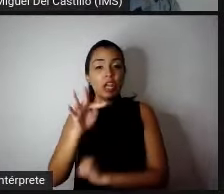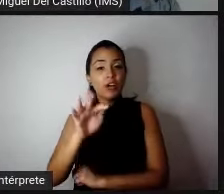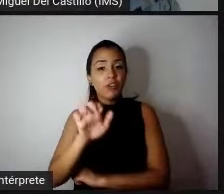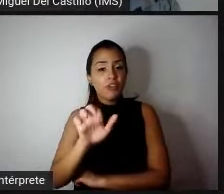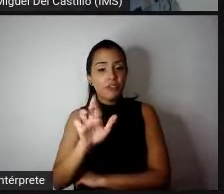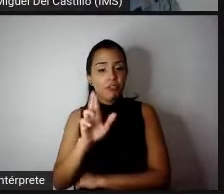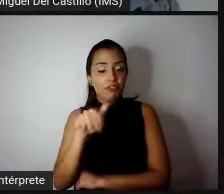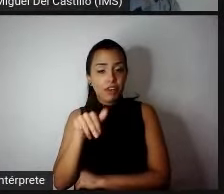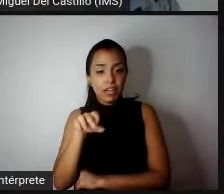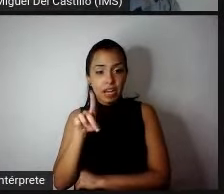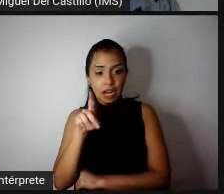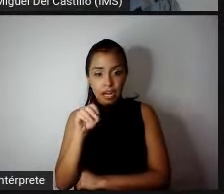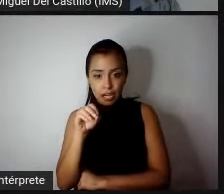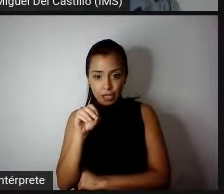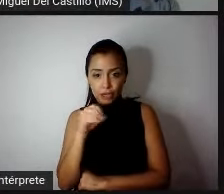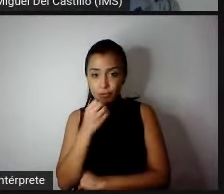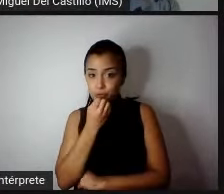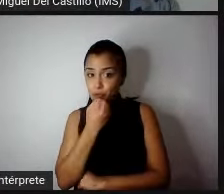tem